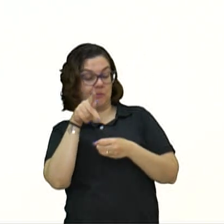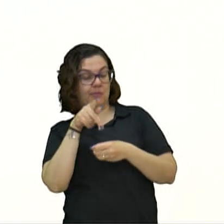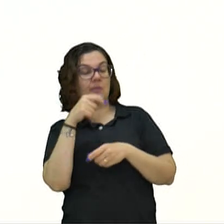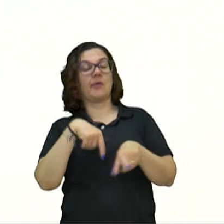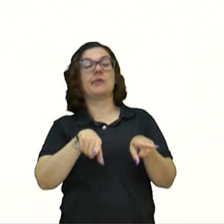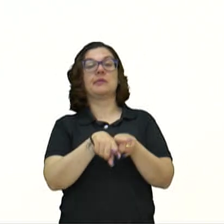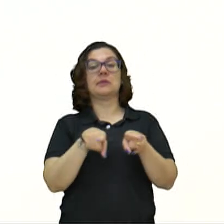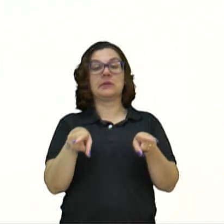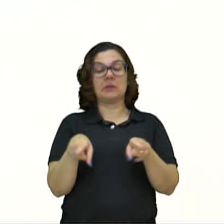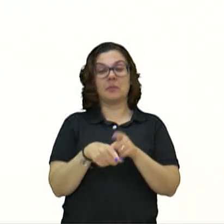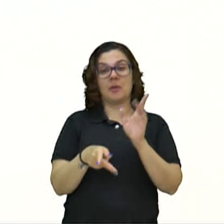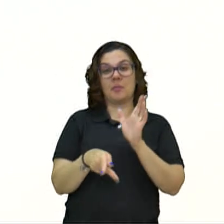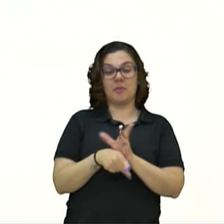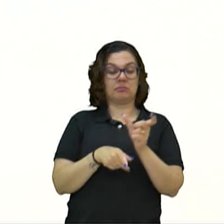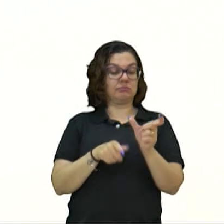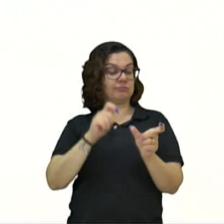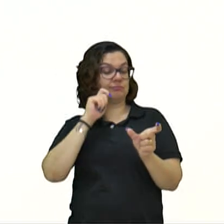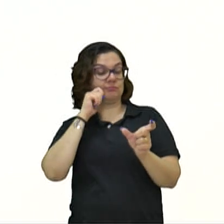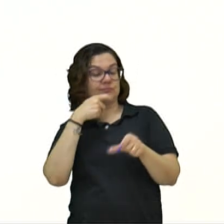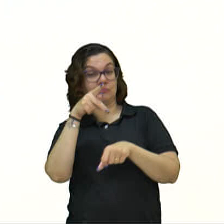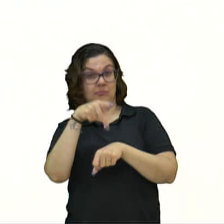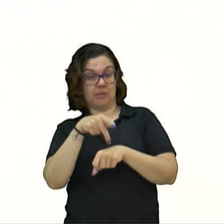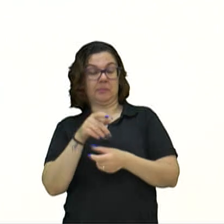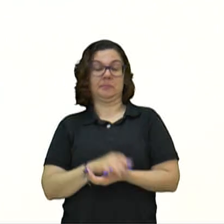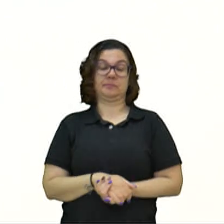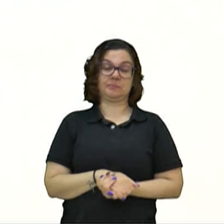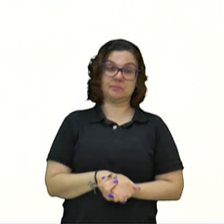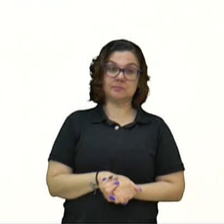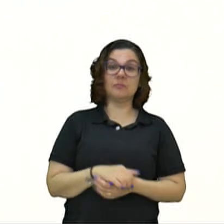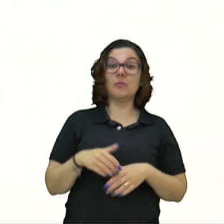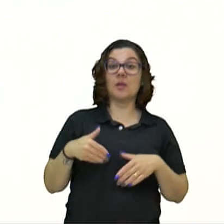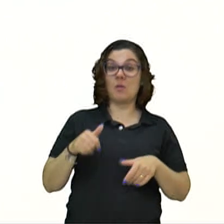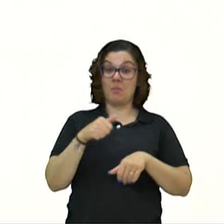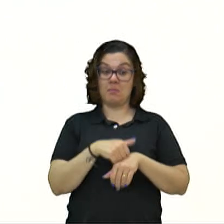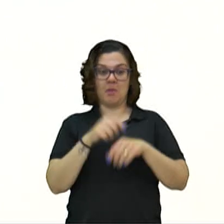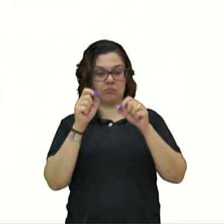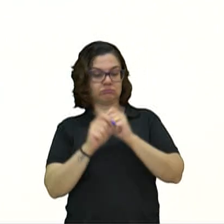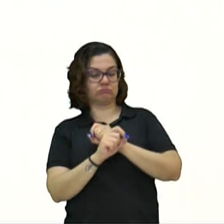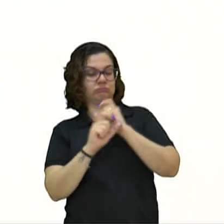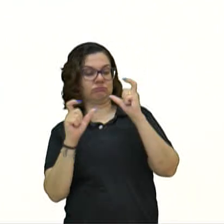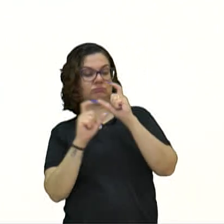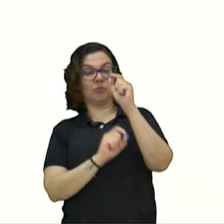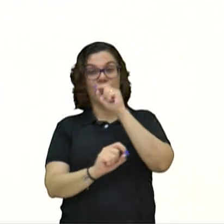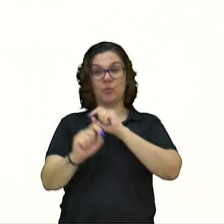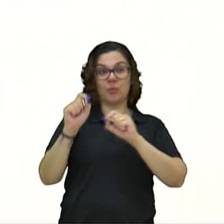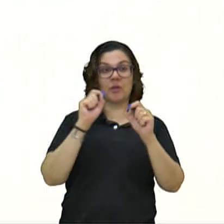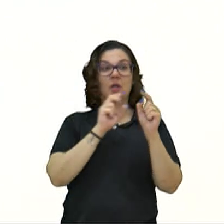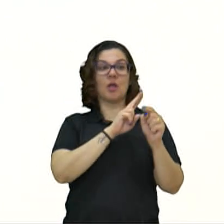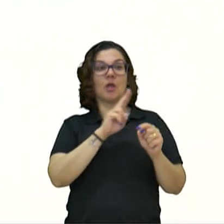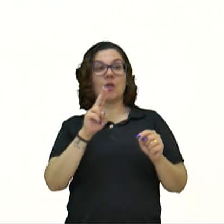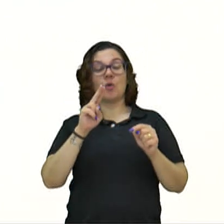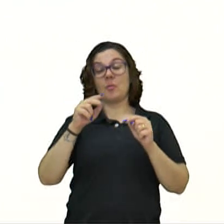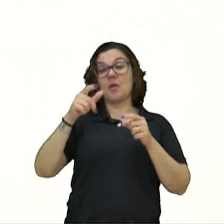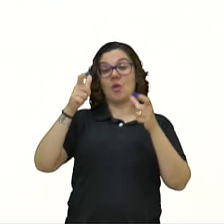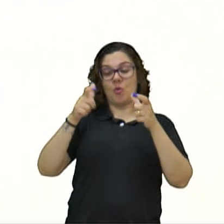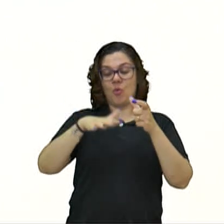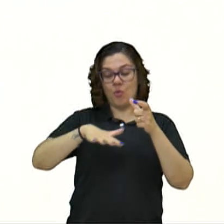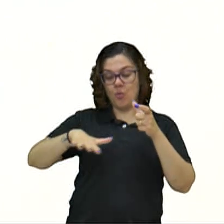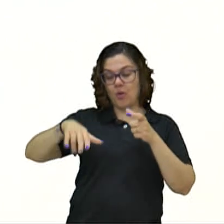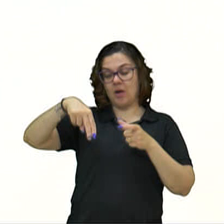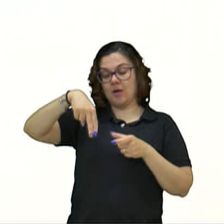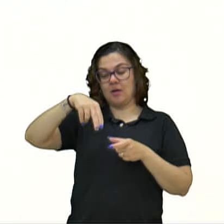natural eo carvão conhecida com o território australiano outro grande destaque do continente é na uru é uma ilha que fica